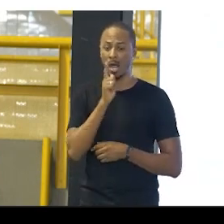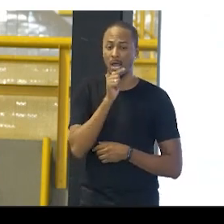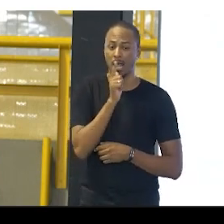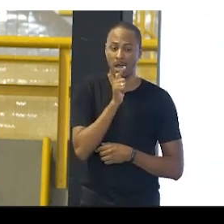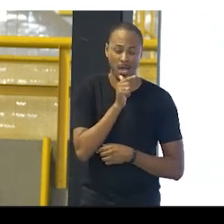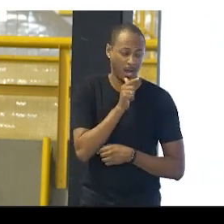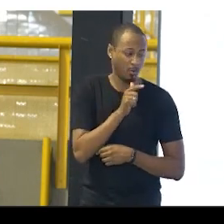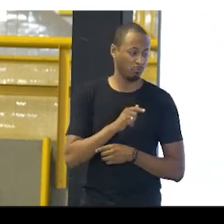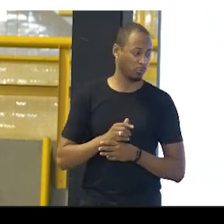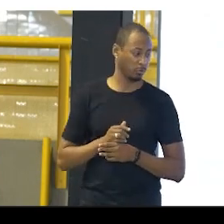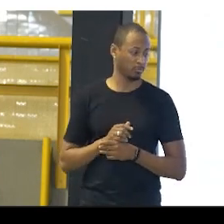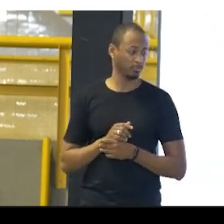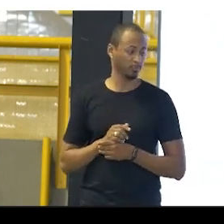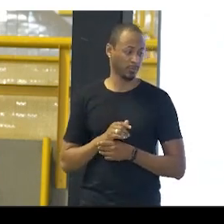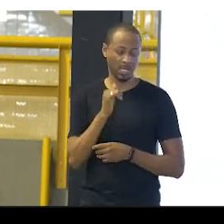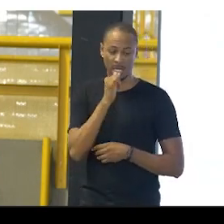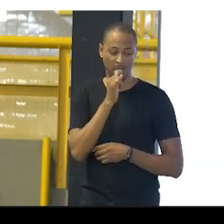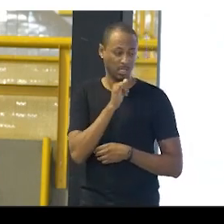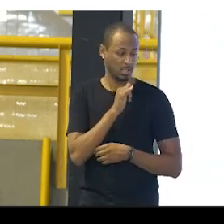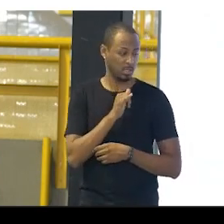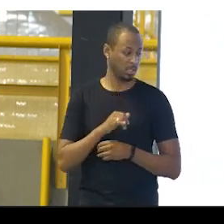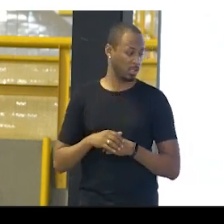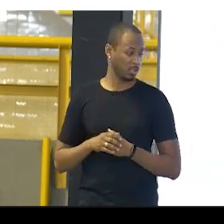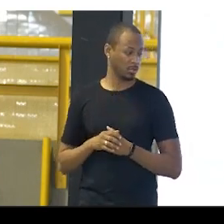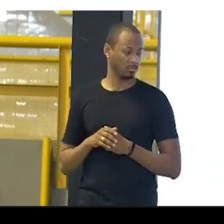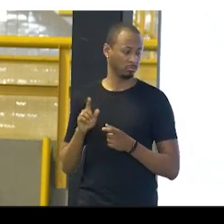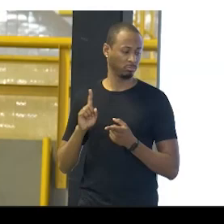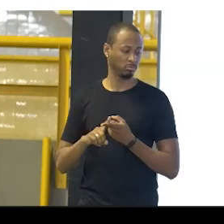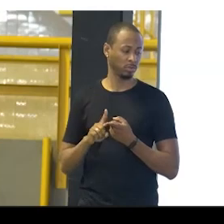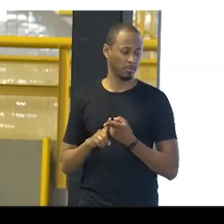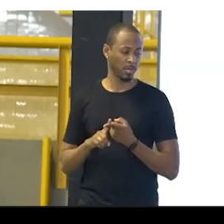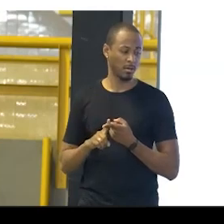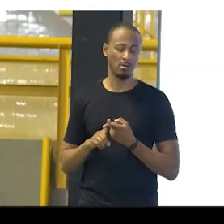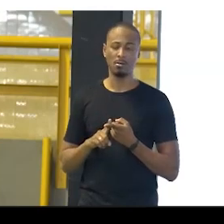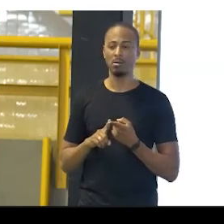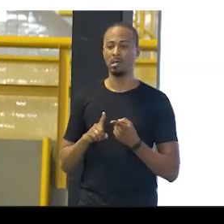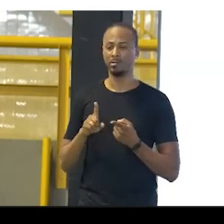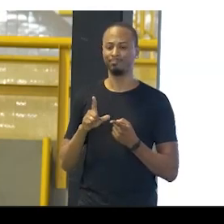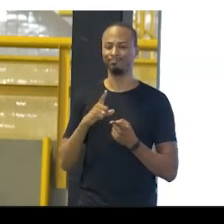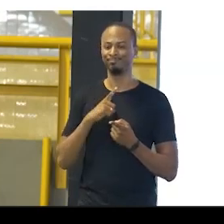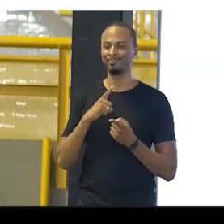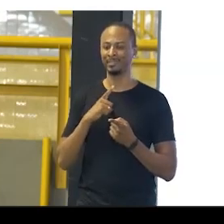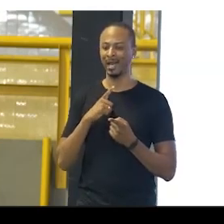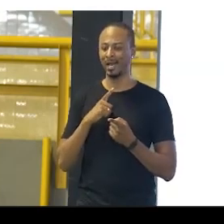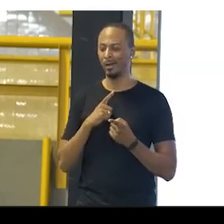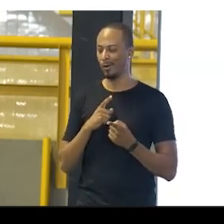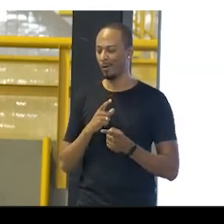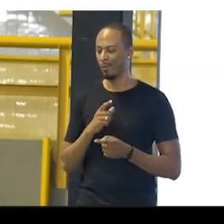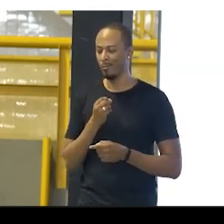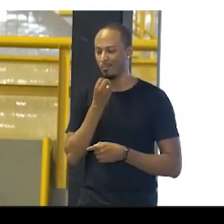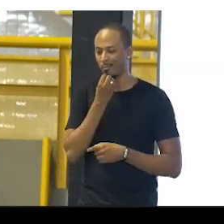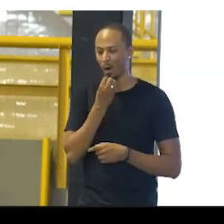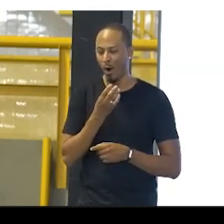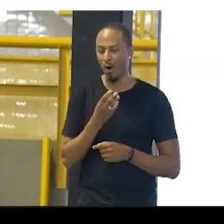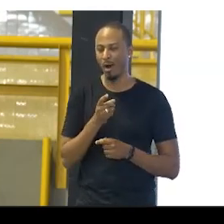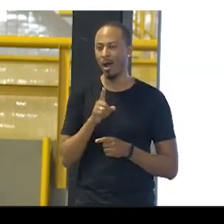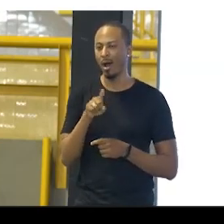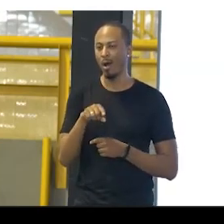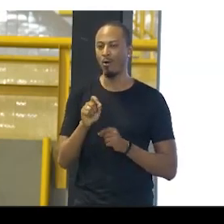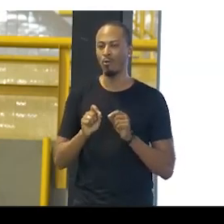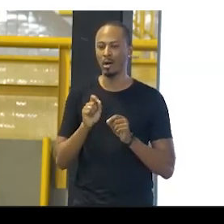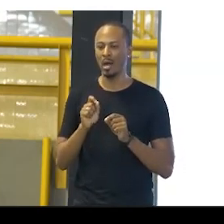fonte convencional. Por quê? Porque o que torna a energia convencional, uma fonte ser classificada como convencional, é o